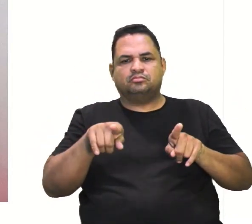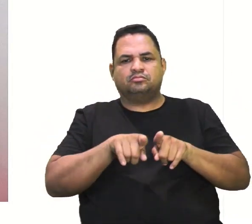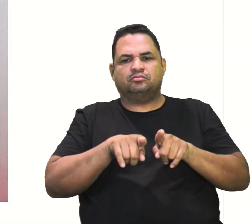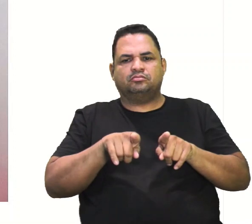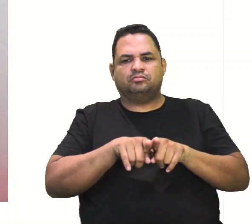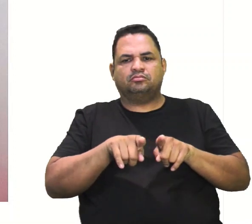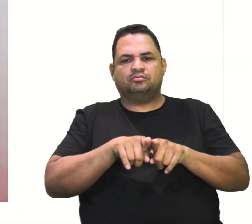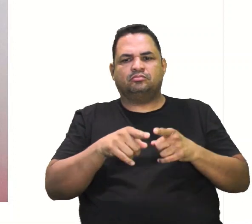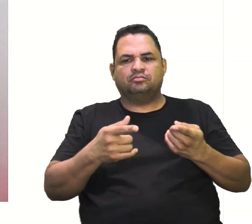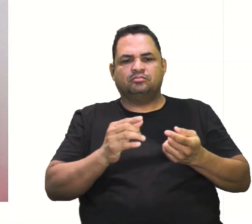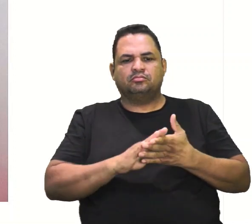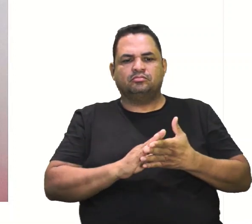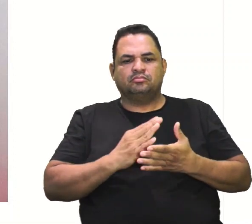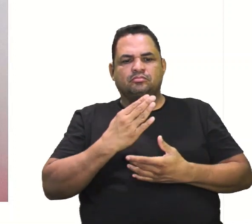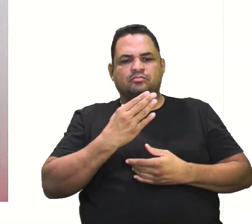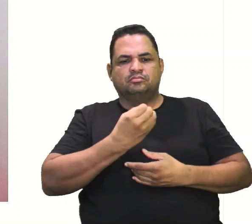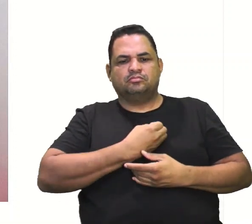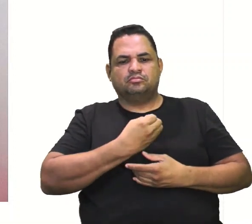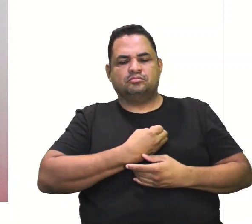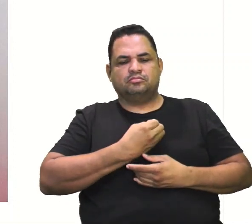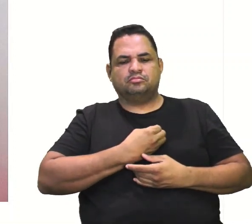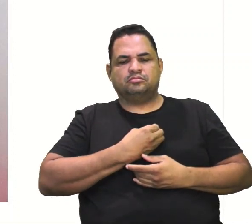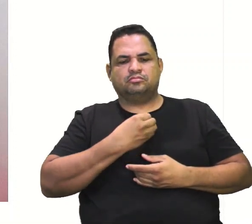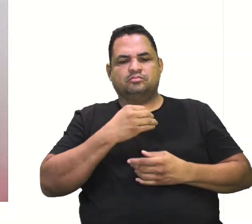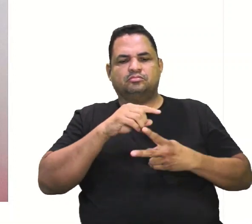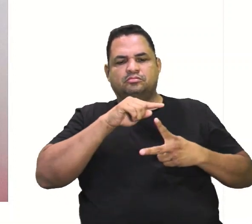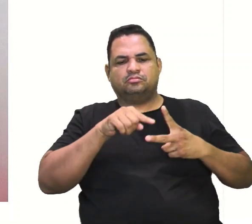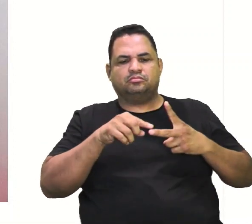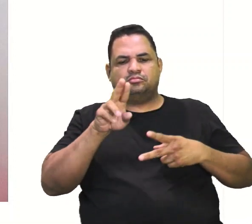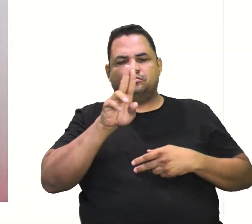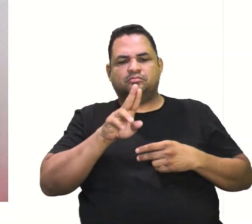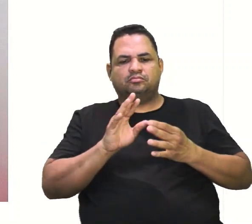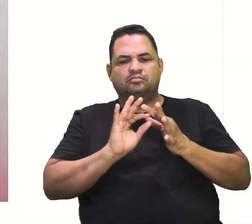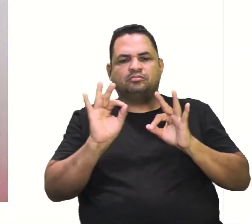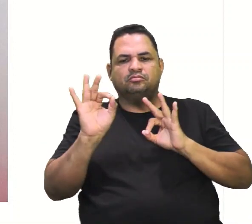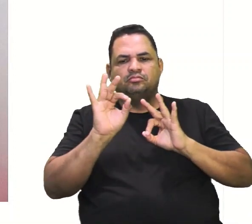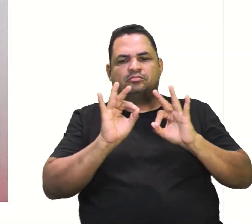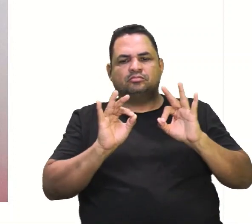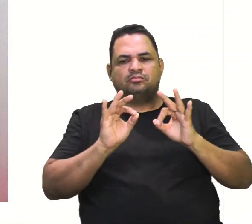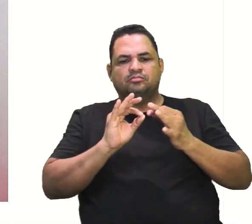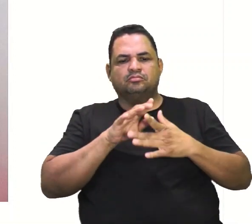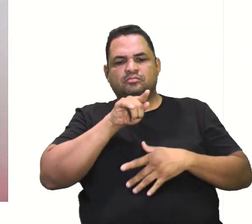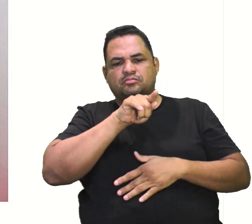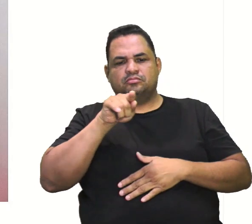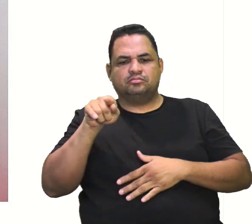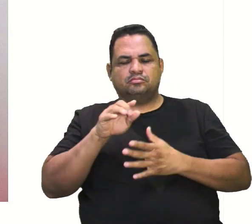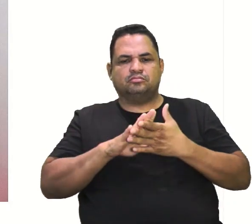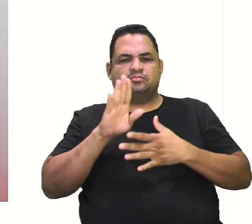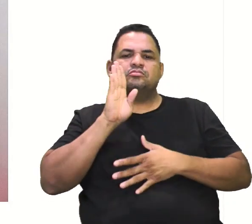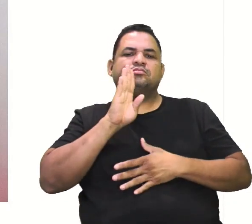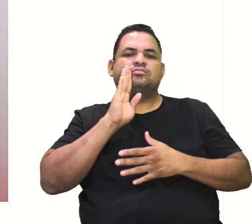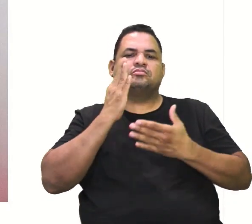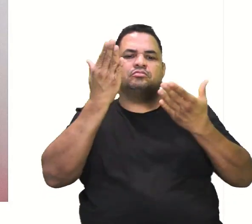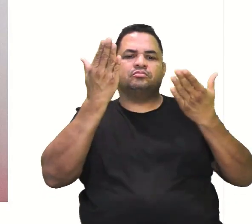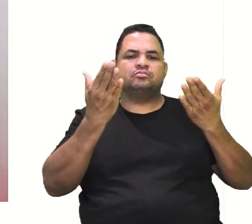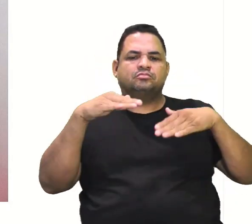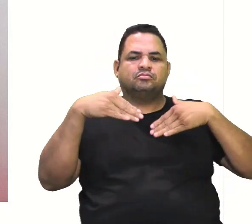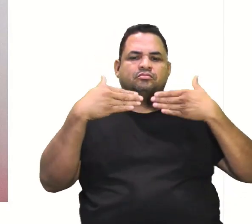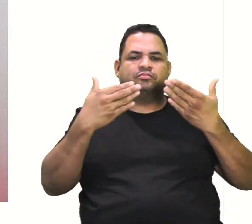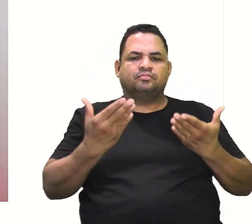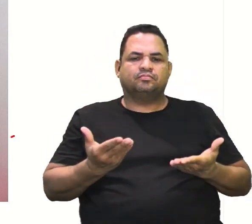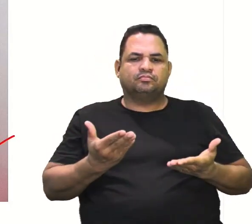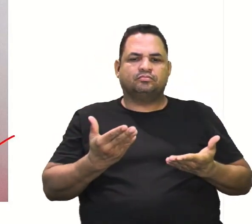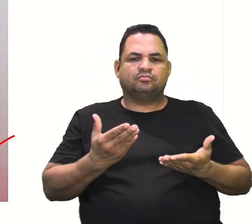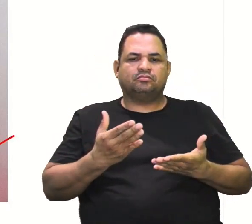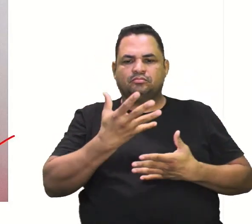também traz aqui a parte do coeficiente angular, né? Usando os pontos aí, as coordenadas dos pontos. E o mais legal que eu acho aqui é quando ele